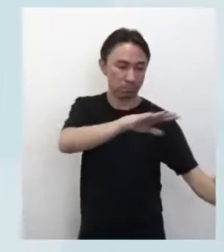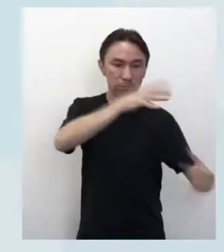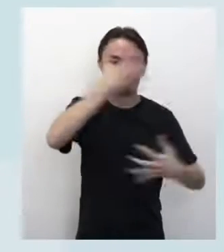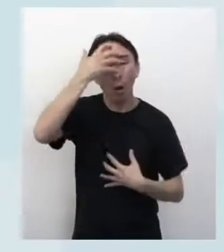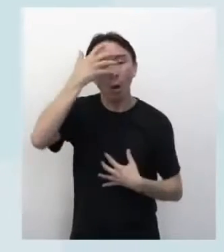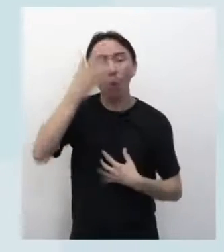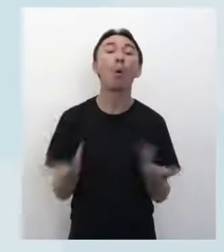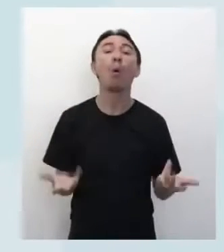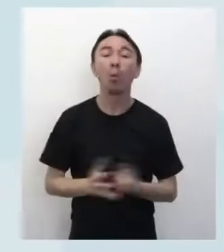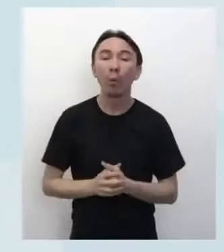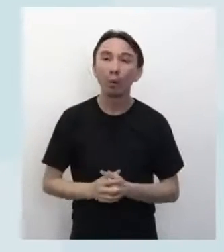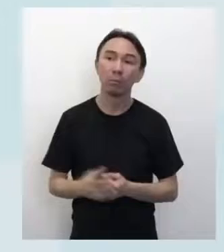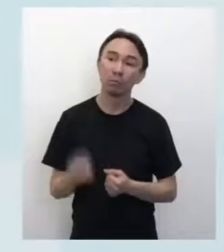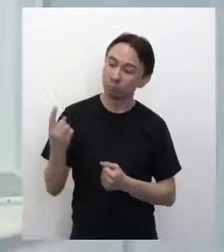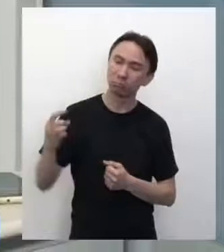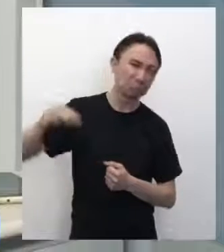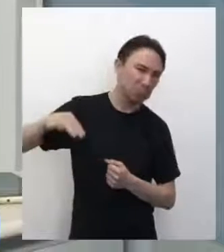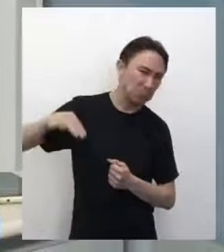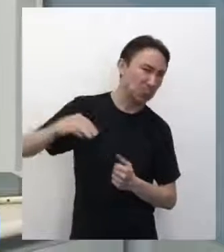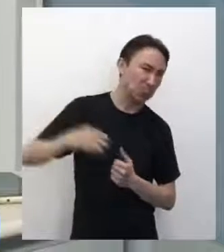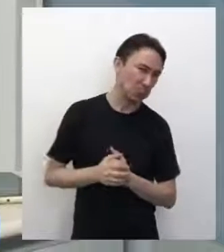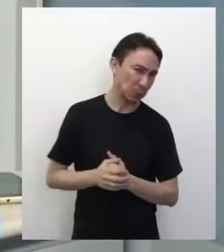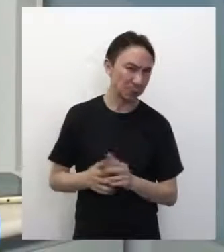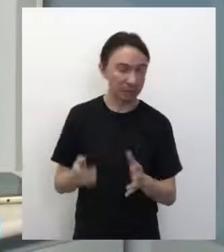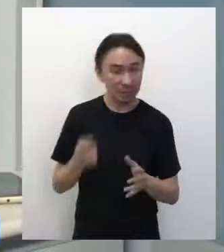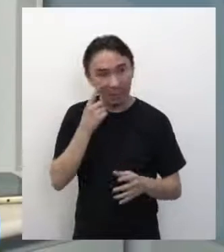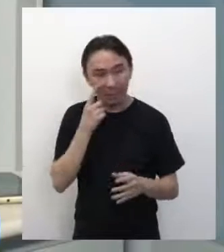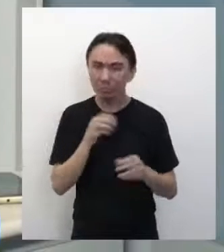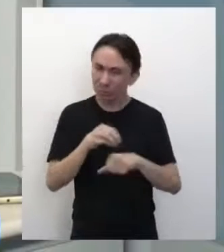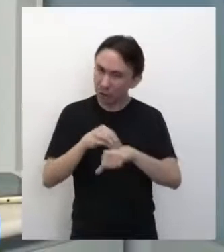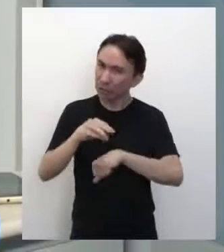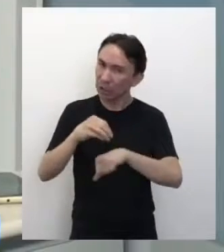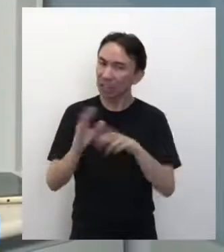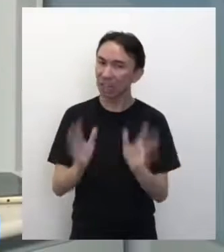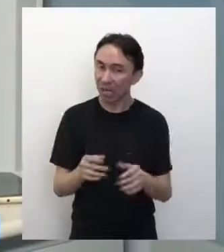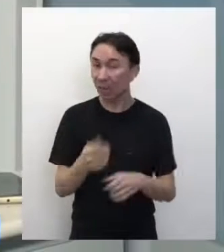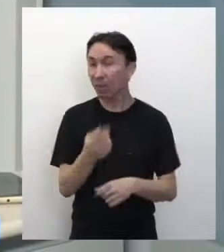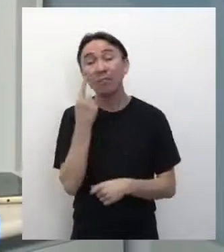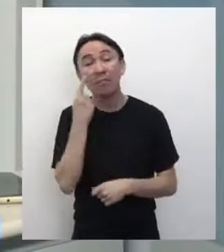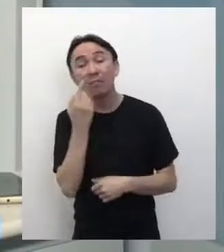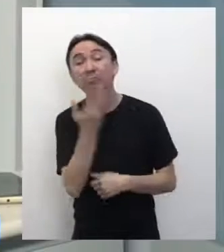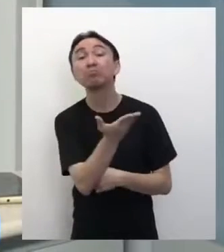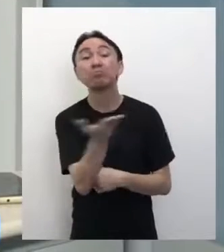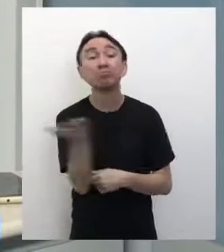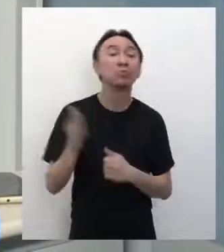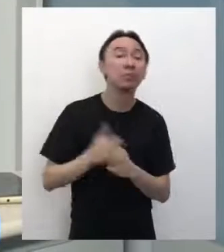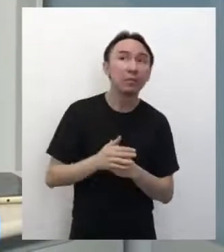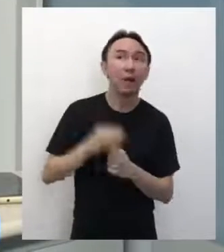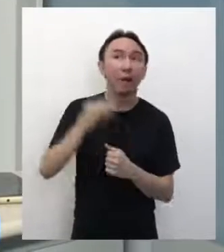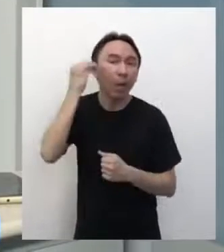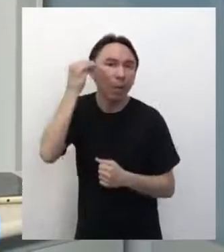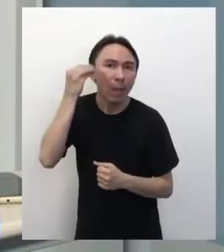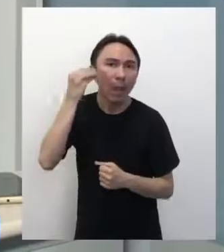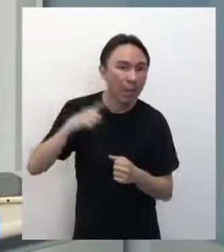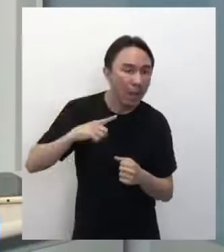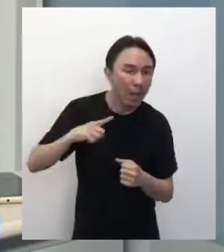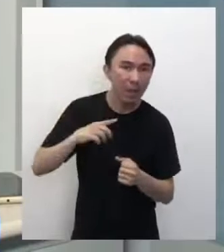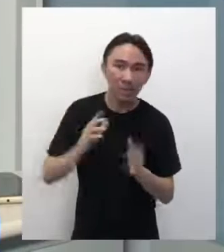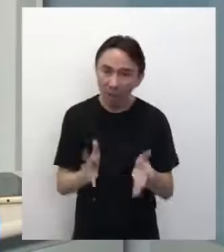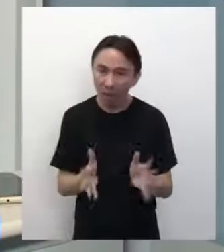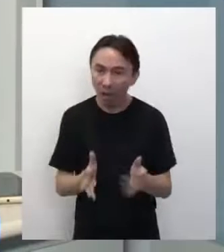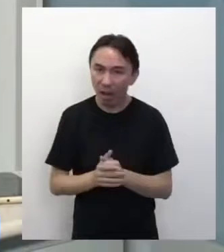professor já deu a dica dele, algumas coisas que ele já falou que eu adorei. Agora é sua vez de contar alguma experiência, se você também já